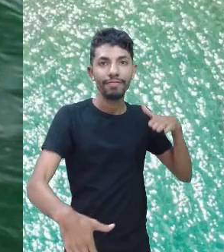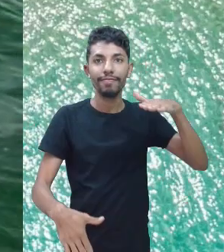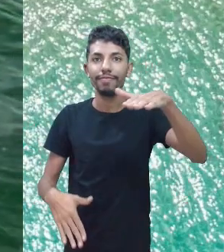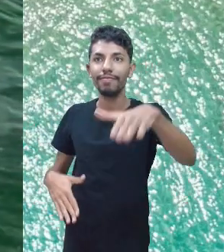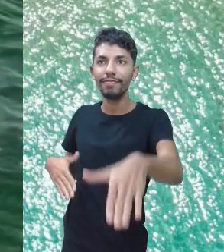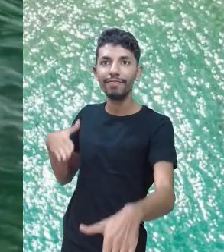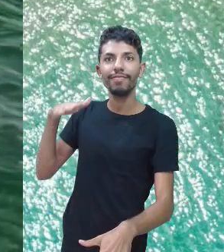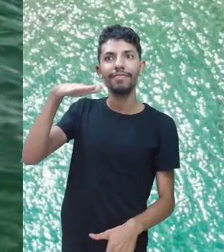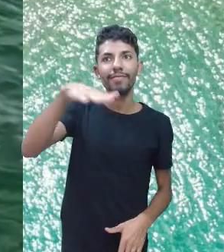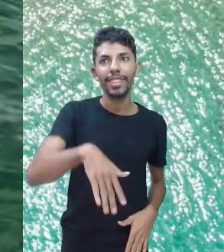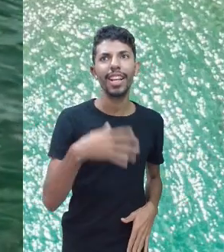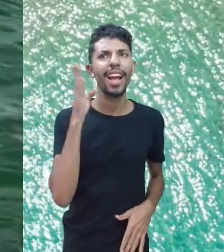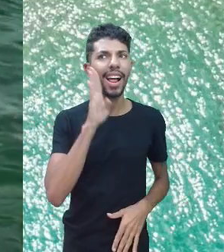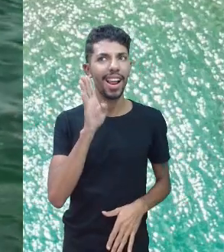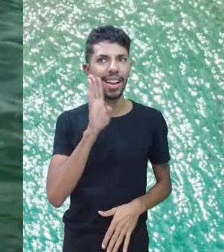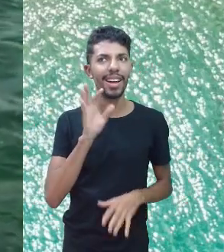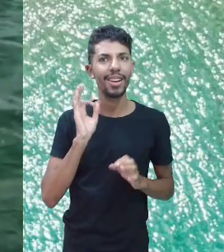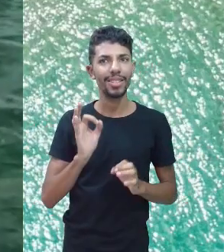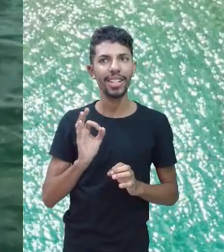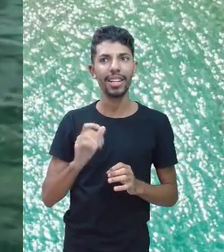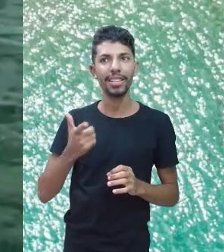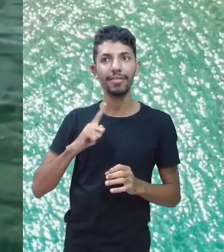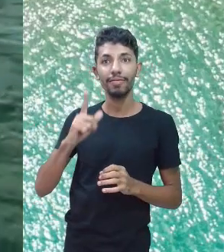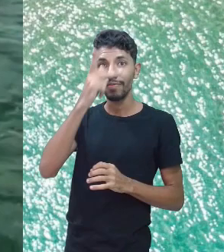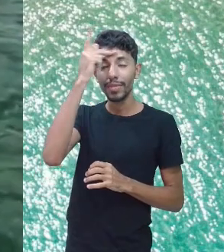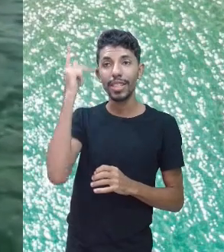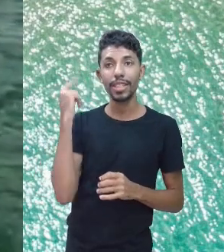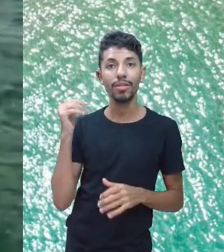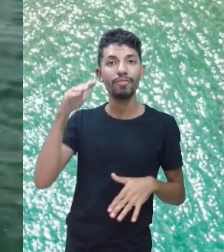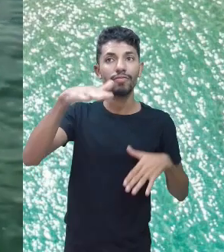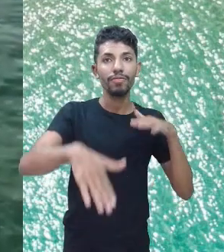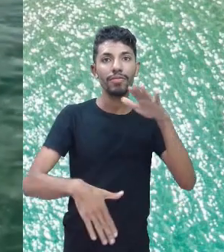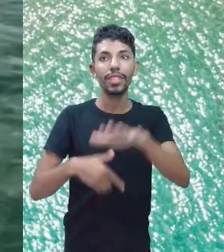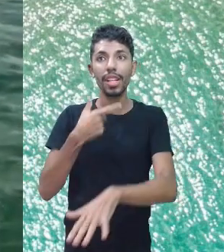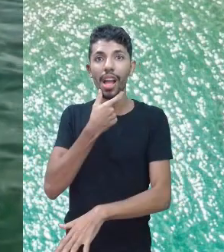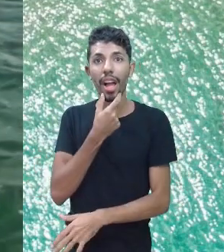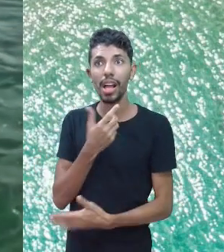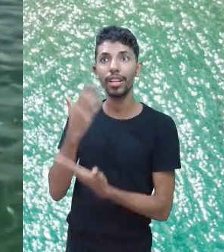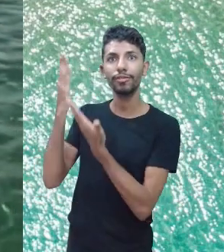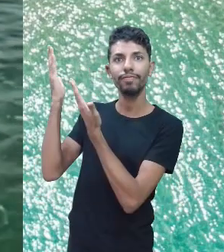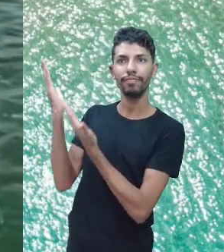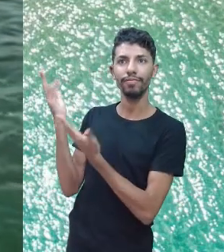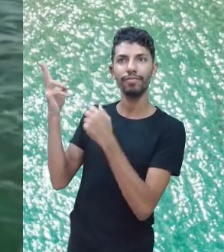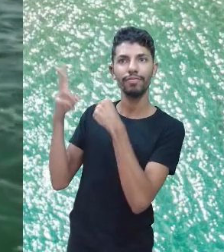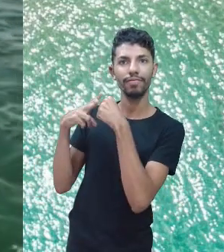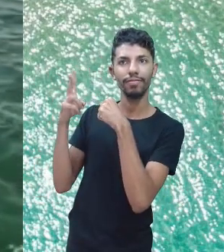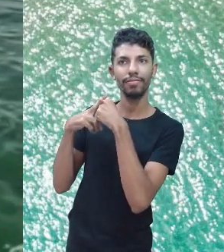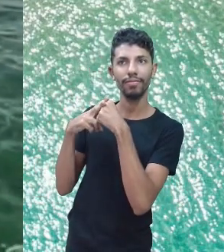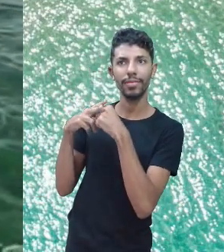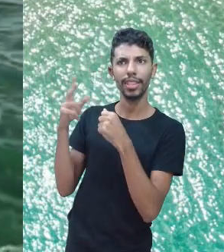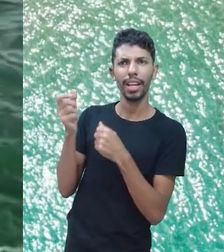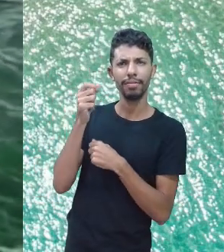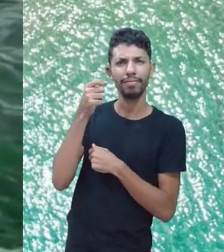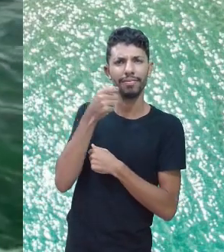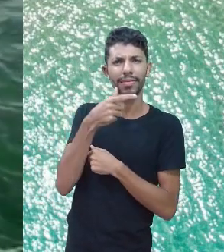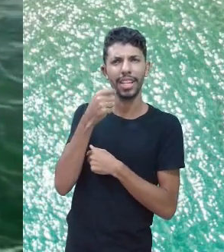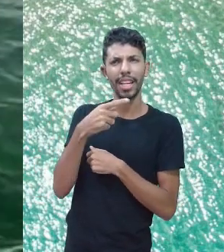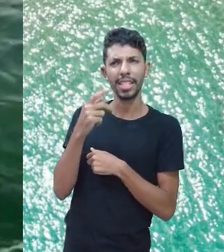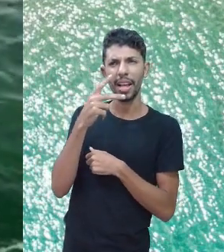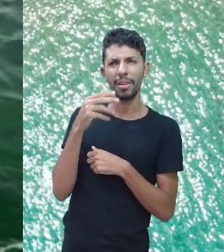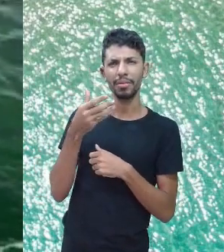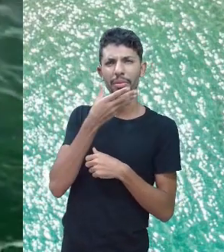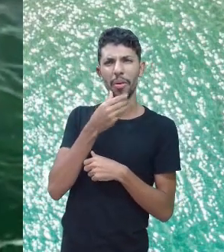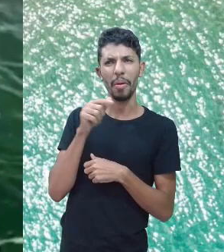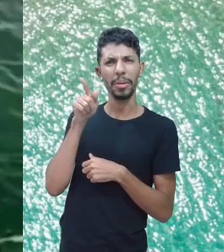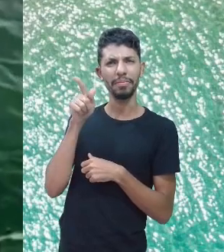legal. Tem alguém nadando. To swim. Engraçado que esse homem parece comigo, né? Ó, acho que do meu tamanho